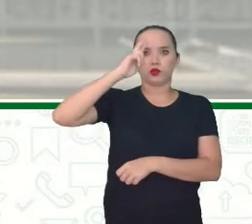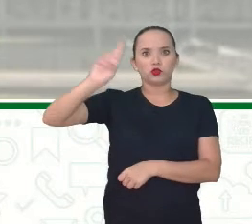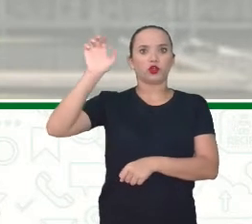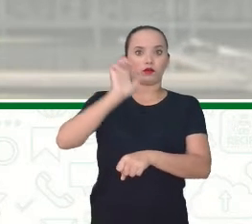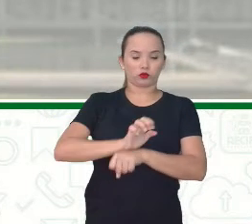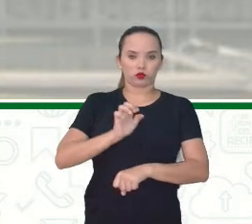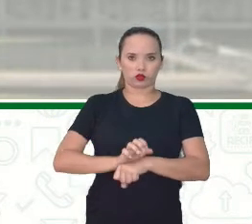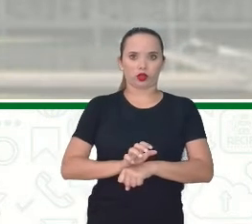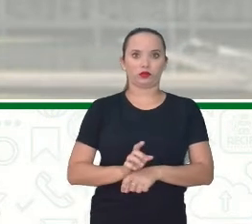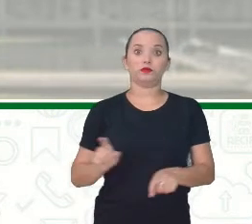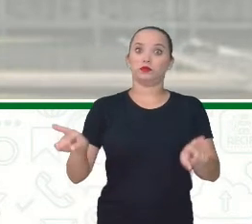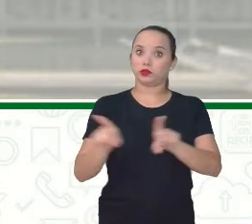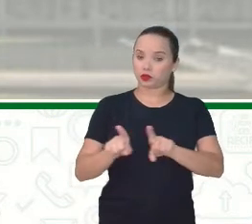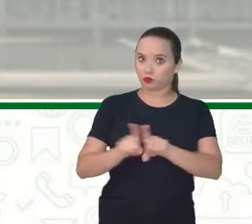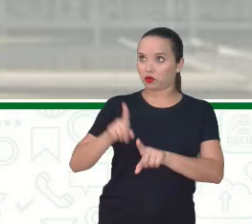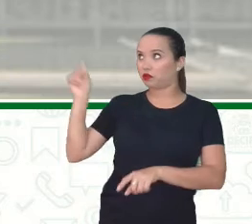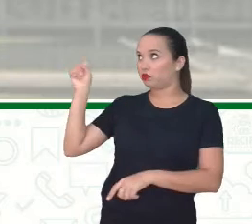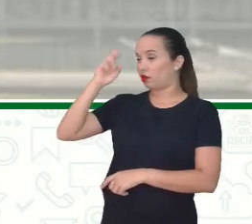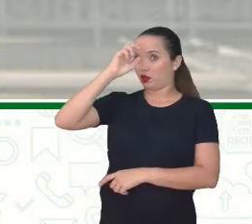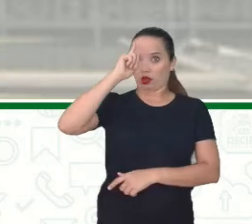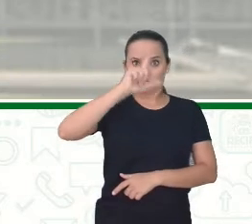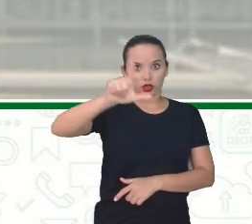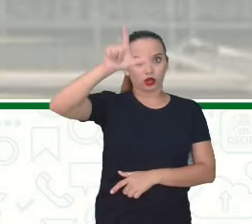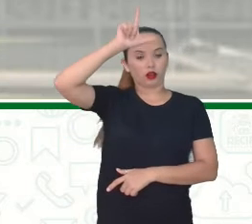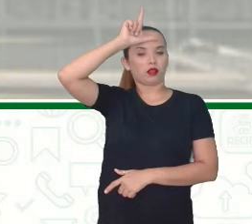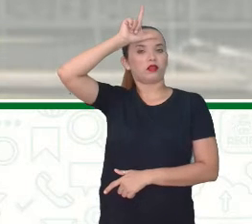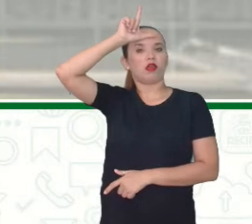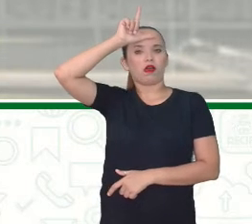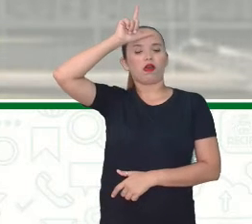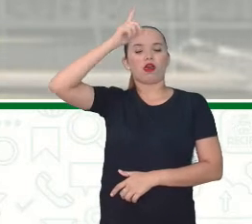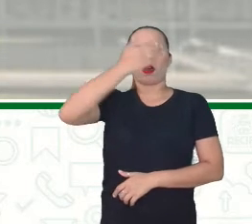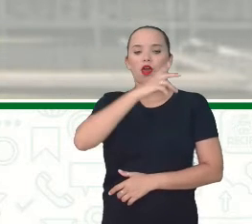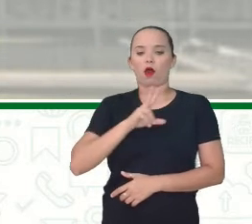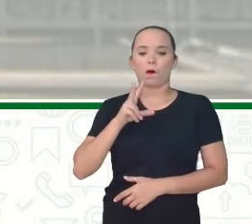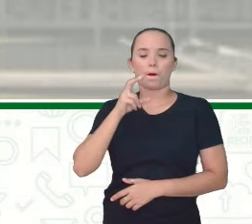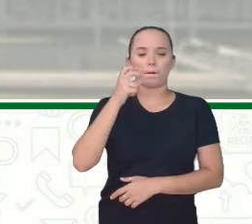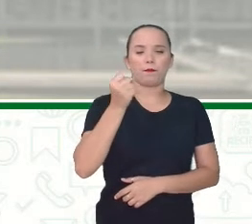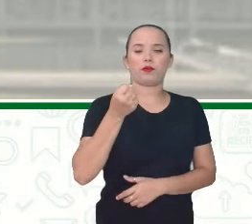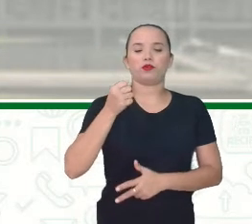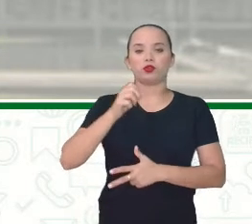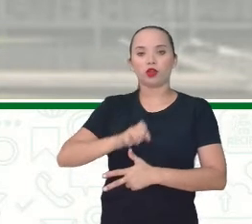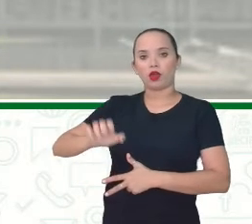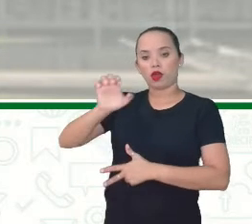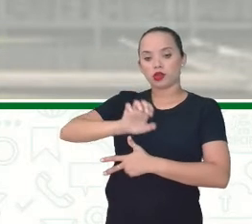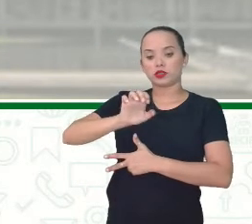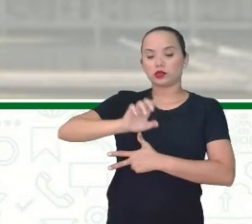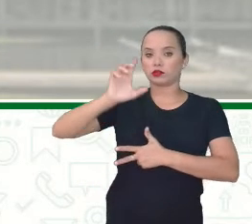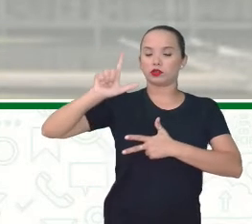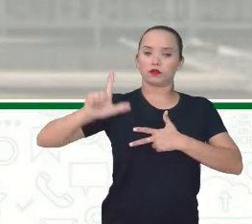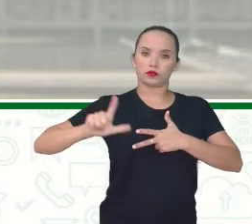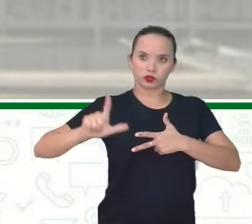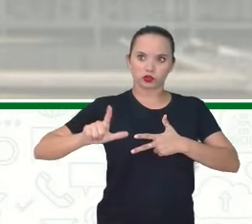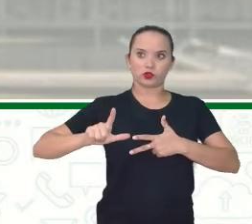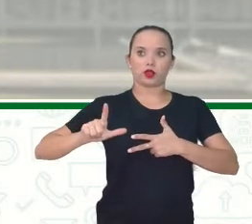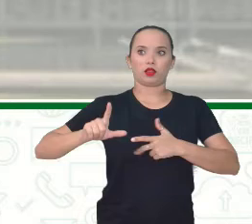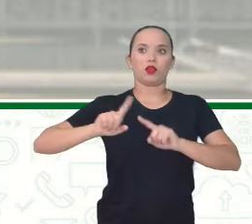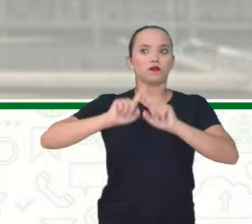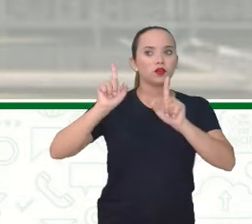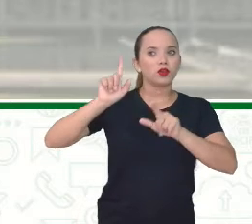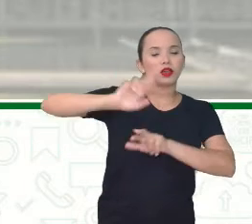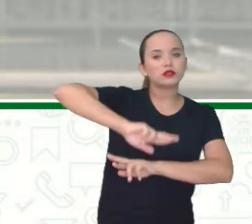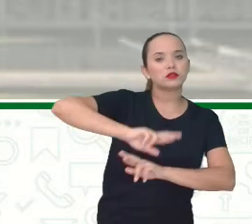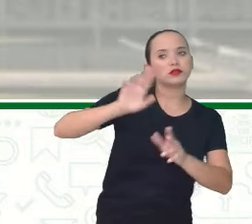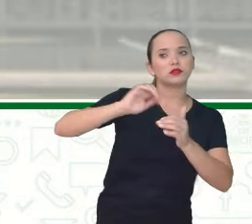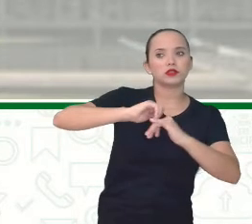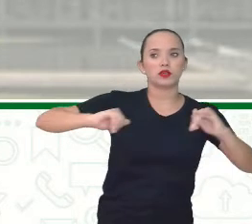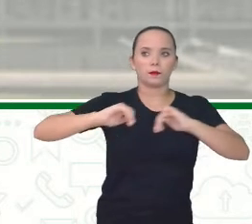poder executivo, separado aí do poder legislativo e do poder judiciário. É o caso nosso do Brasil.